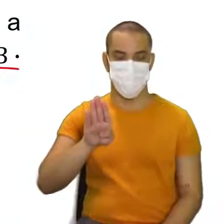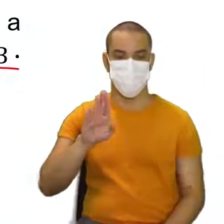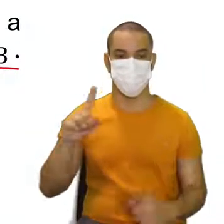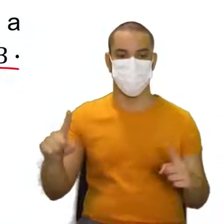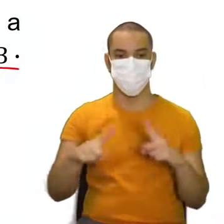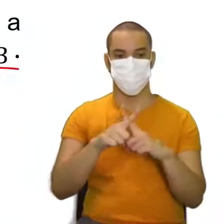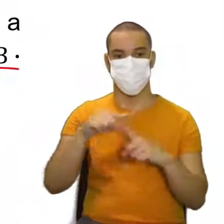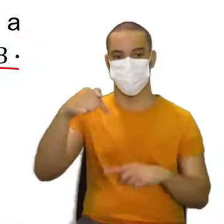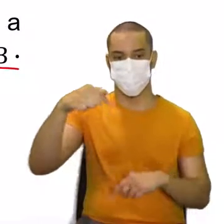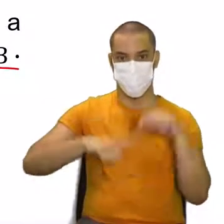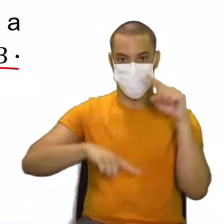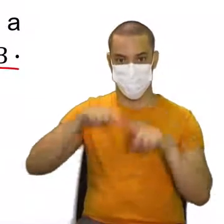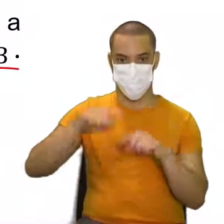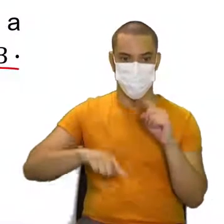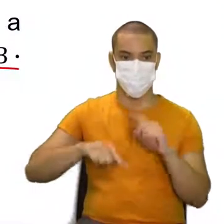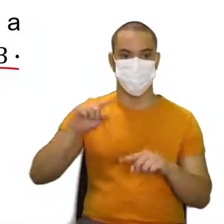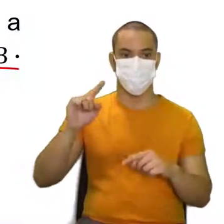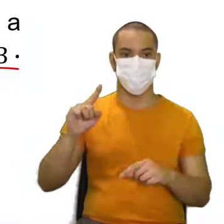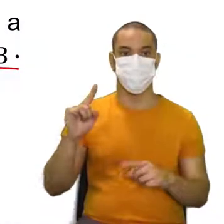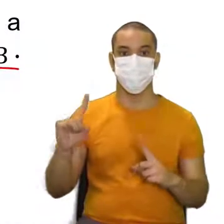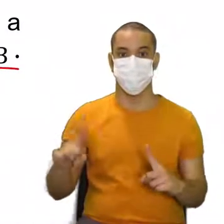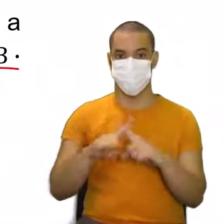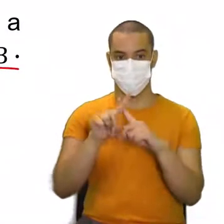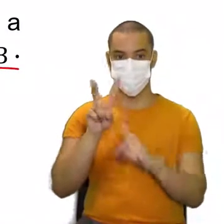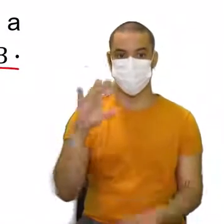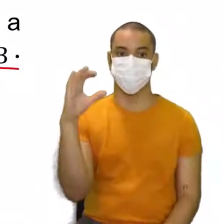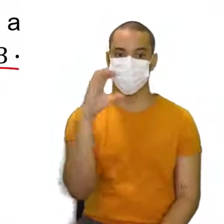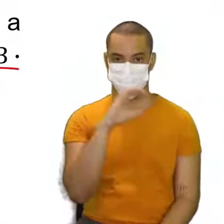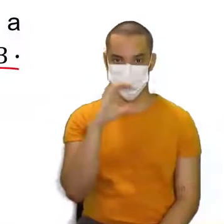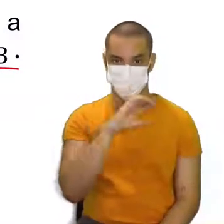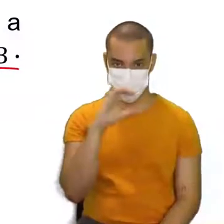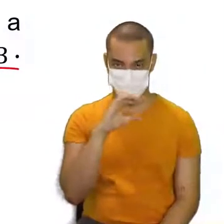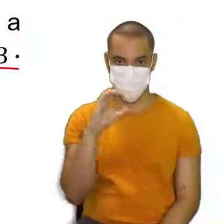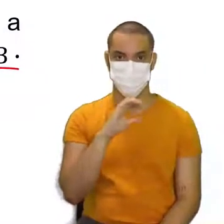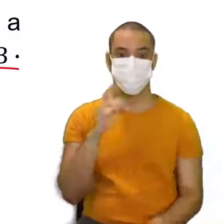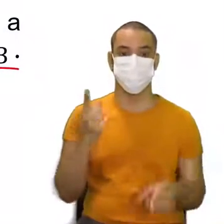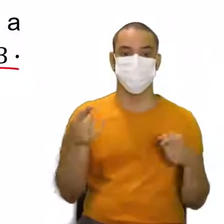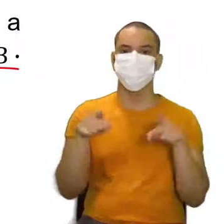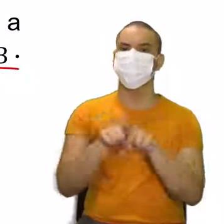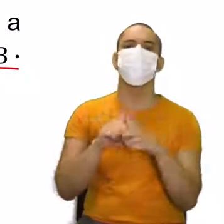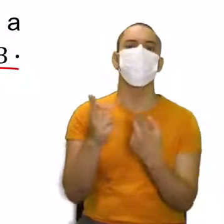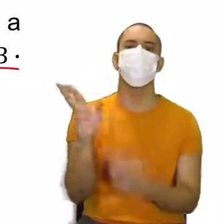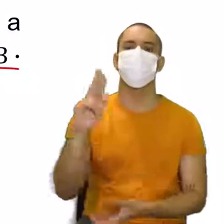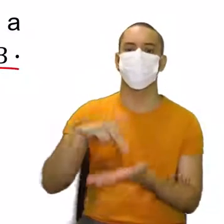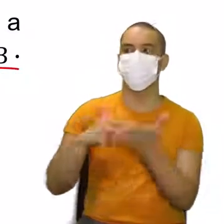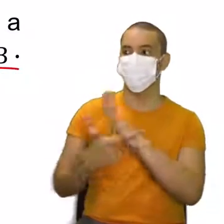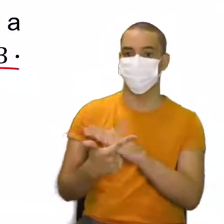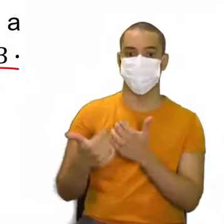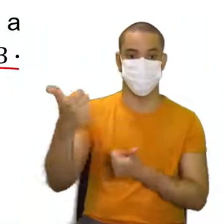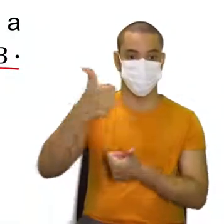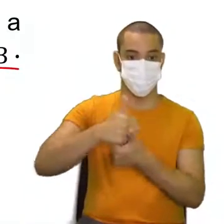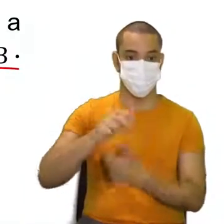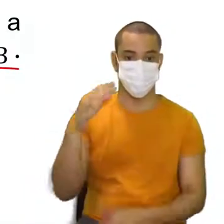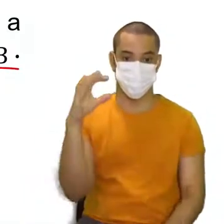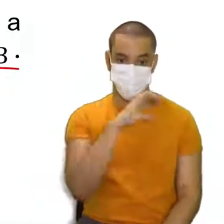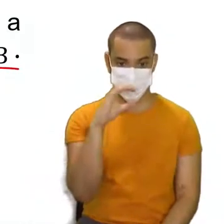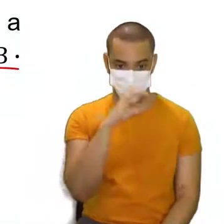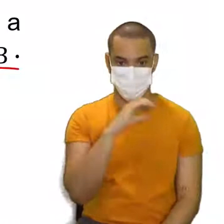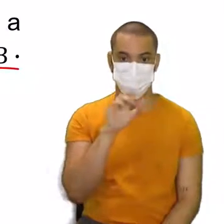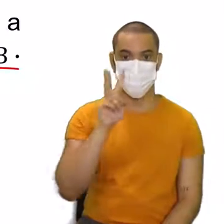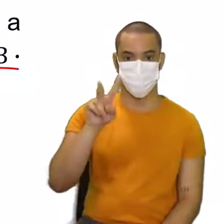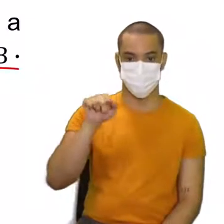vezes a carga vezes a velocidade perpendicular certo mas quem essa velocidade de